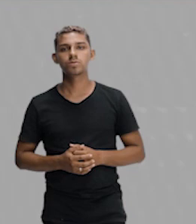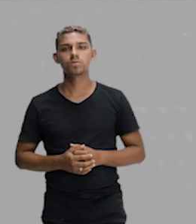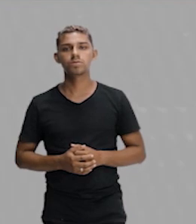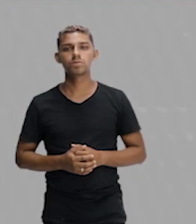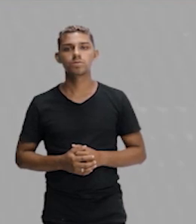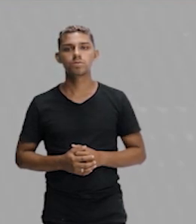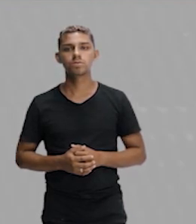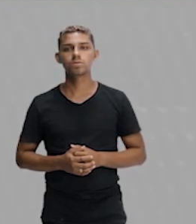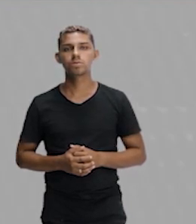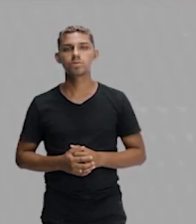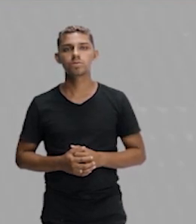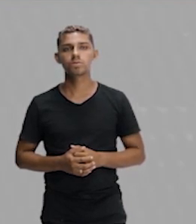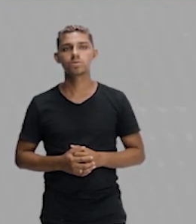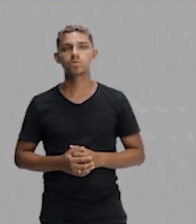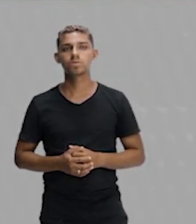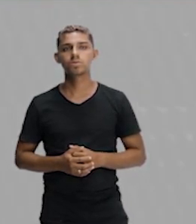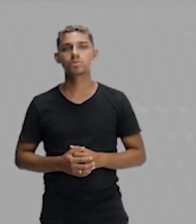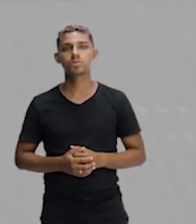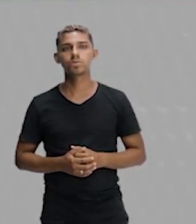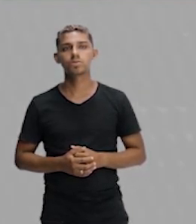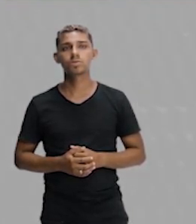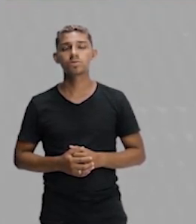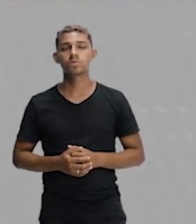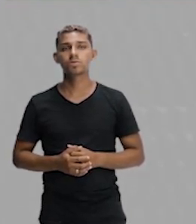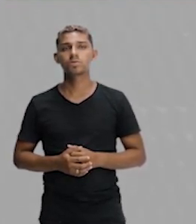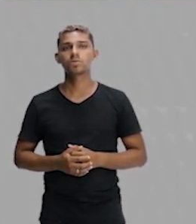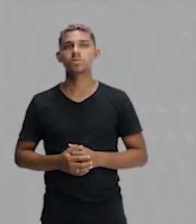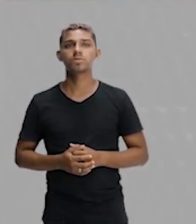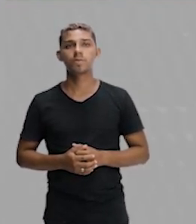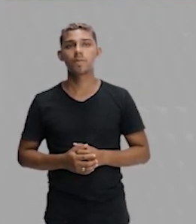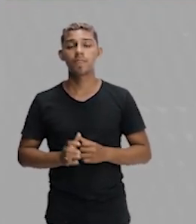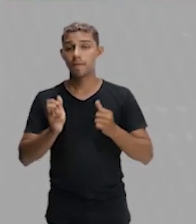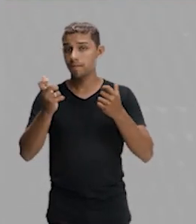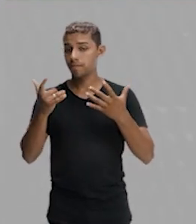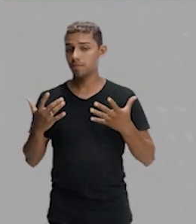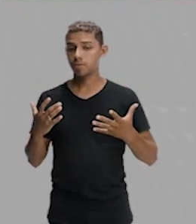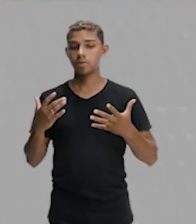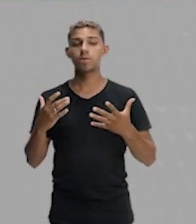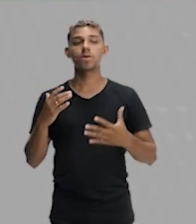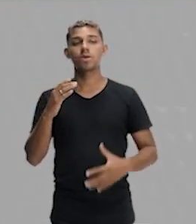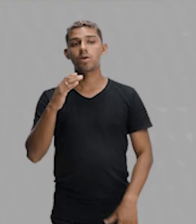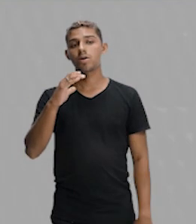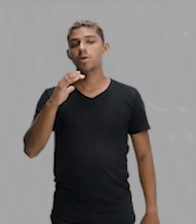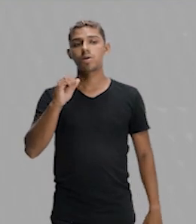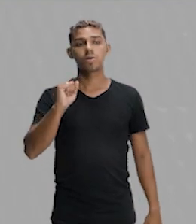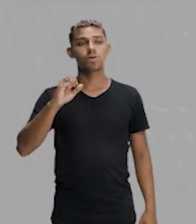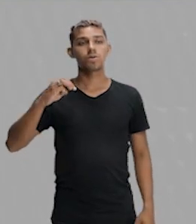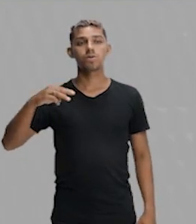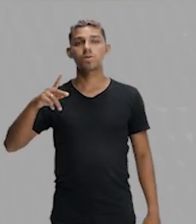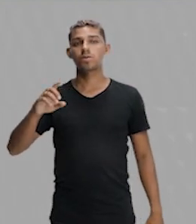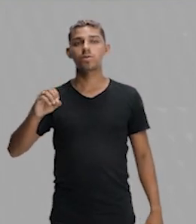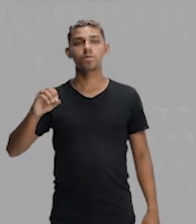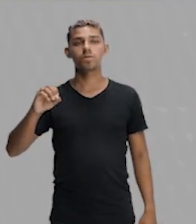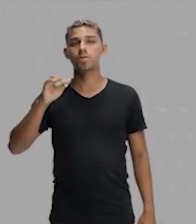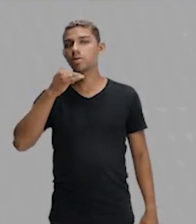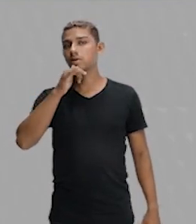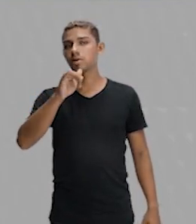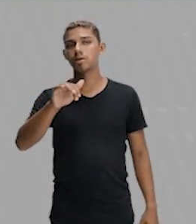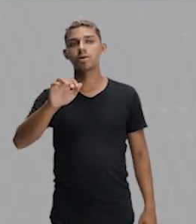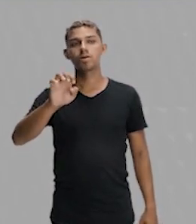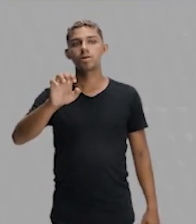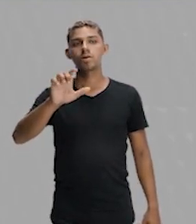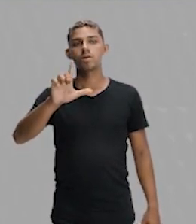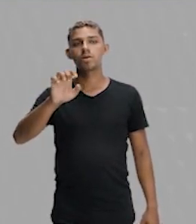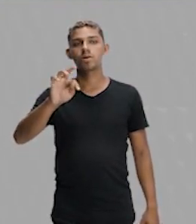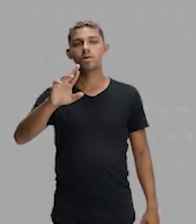Então, essas linhas paralelas, se está indicado que é um campo elétrico, então nós já sabemos que se trata de